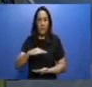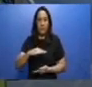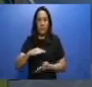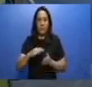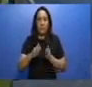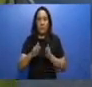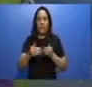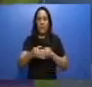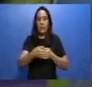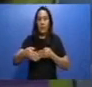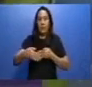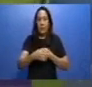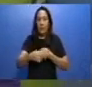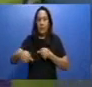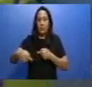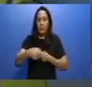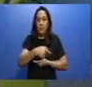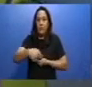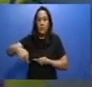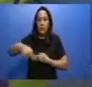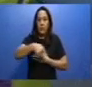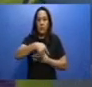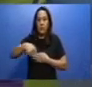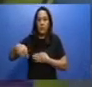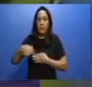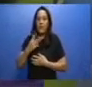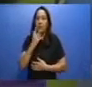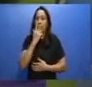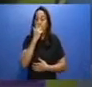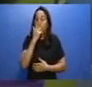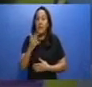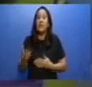olha só. Qual dessas figuras